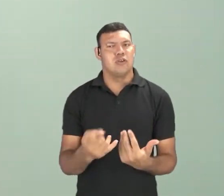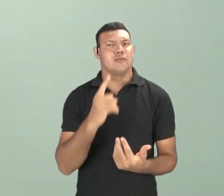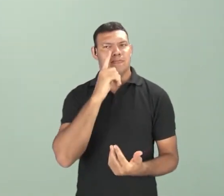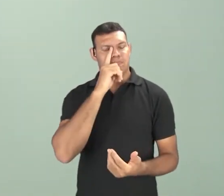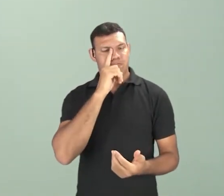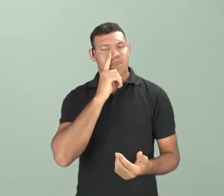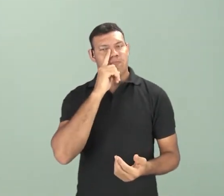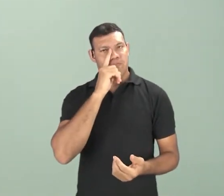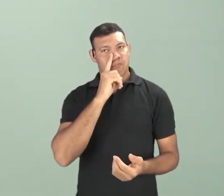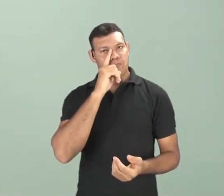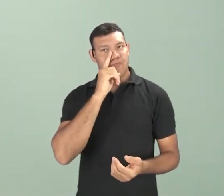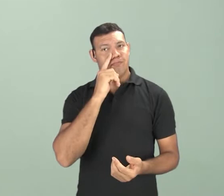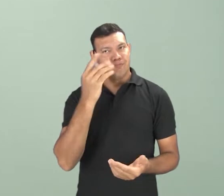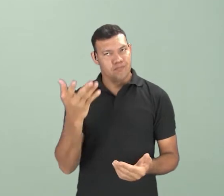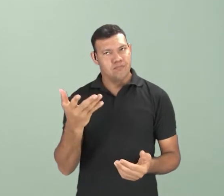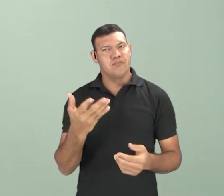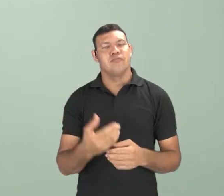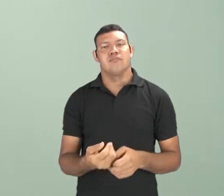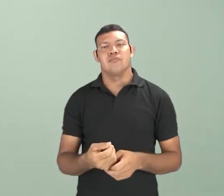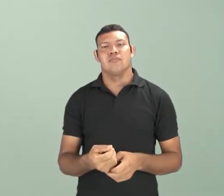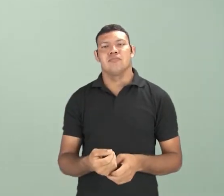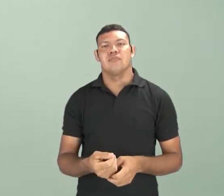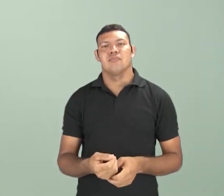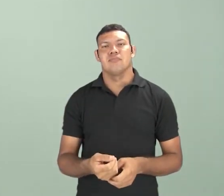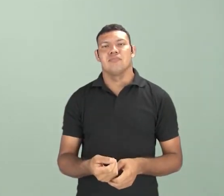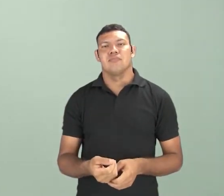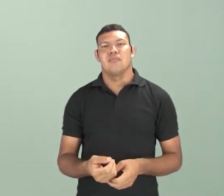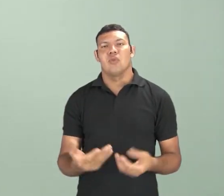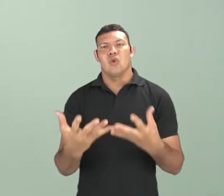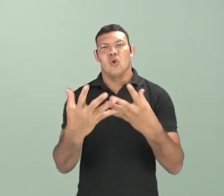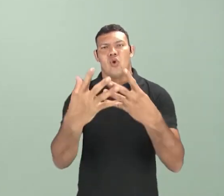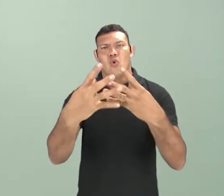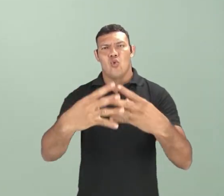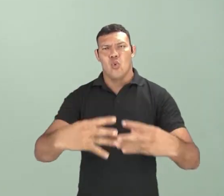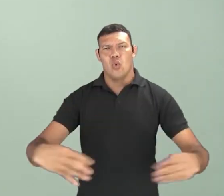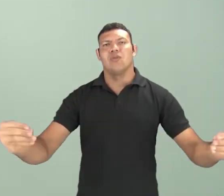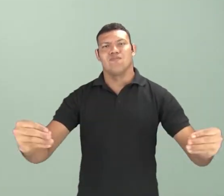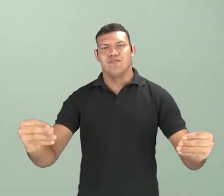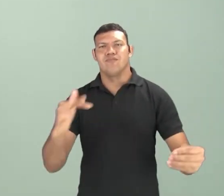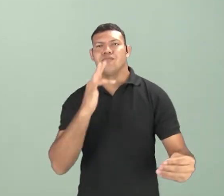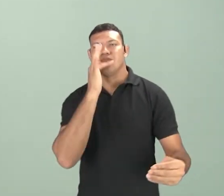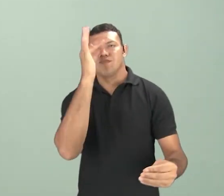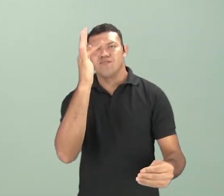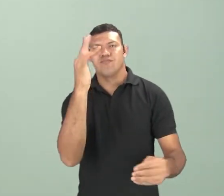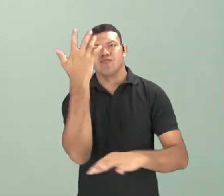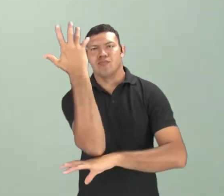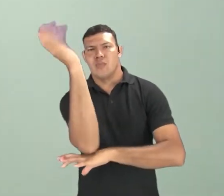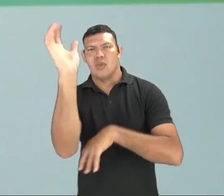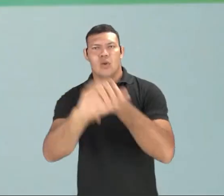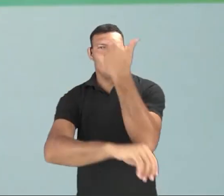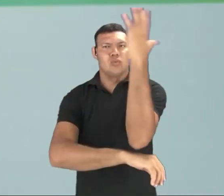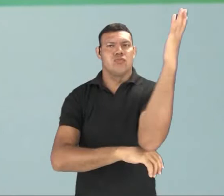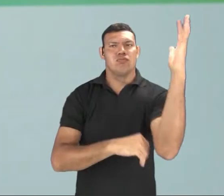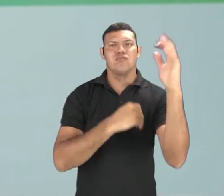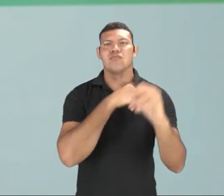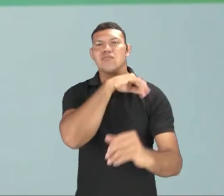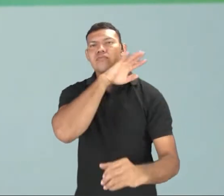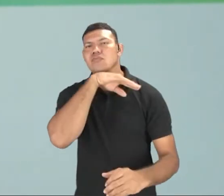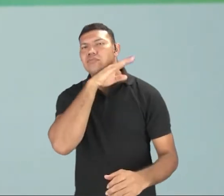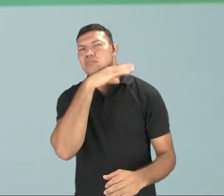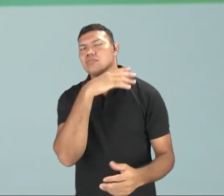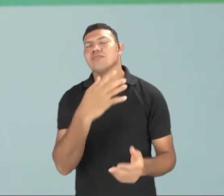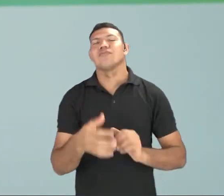Principalmente, né, a destruição de fauna e flora que pode acontecer, entendeu, num meio ambiente. Vamos